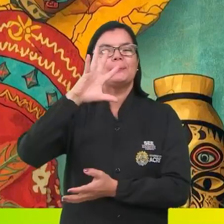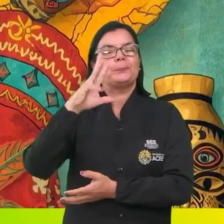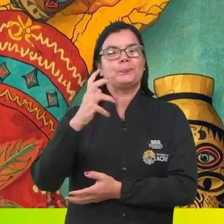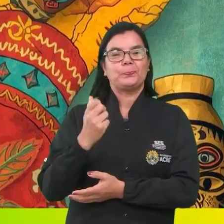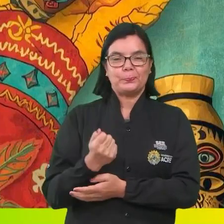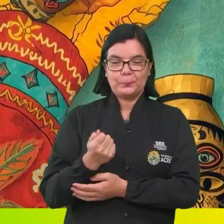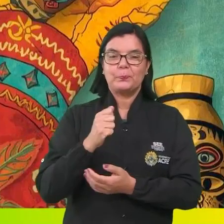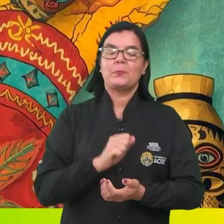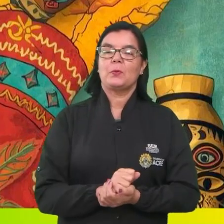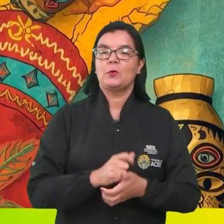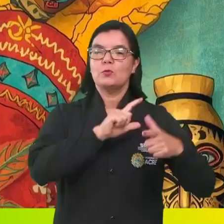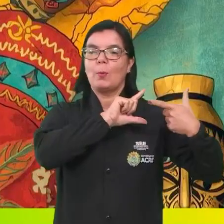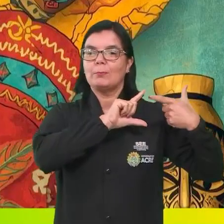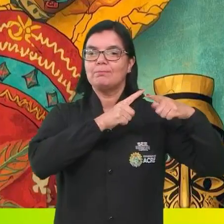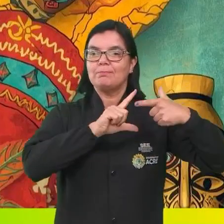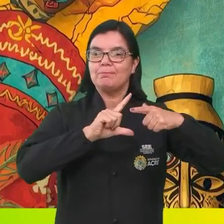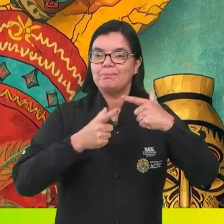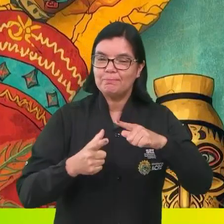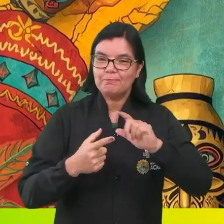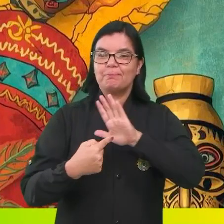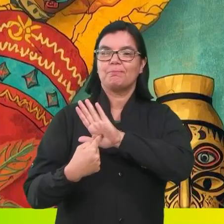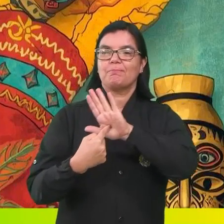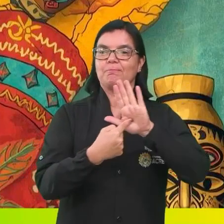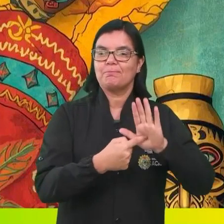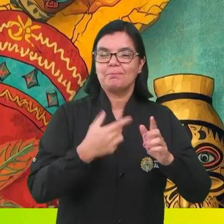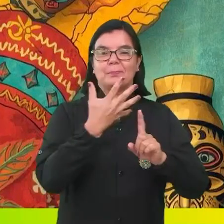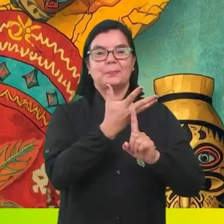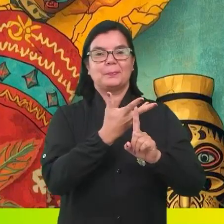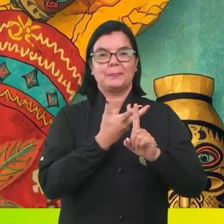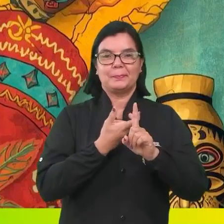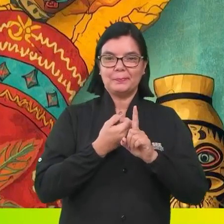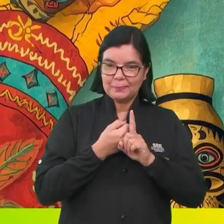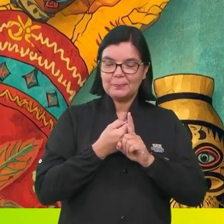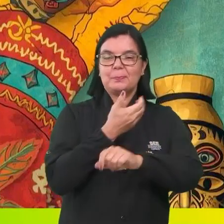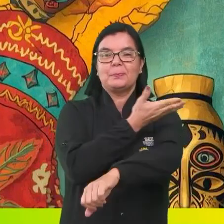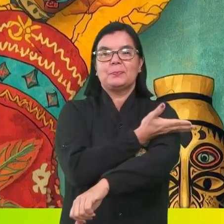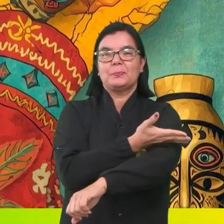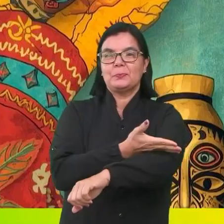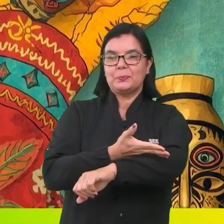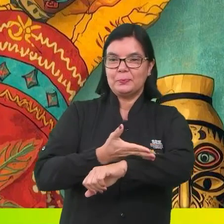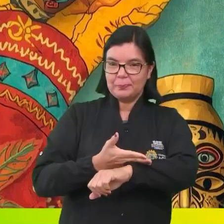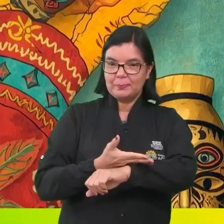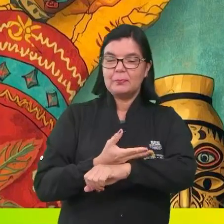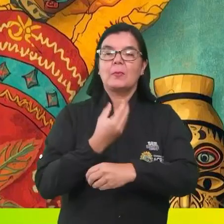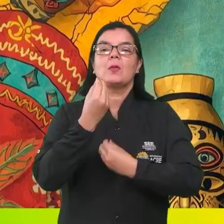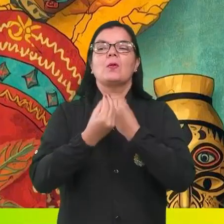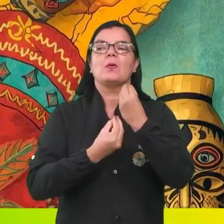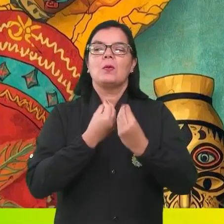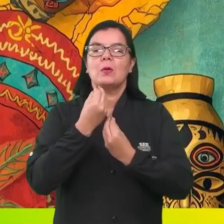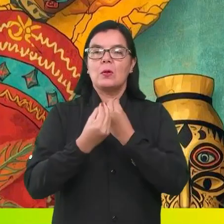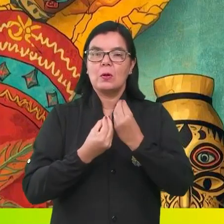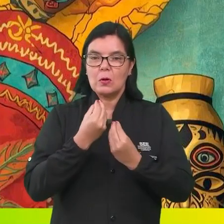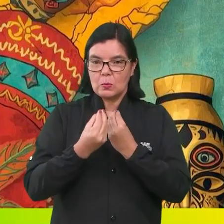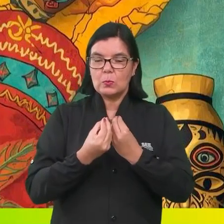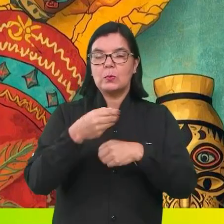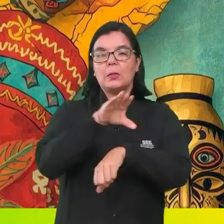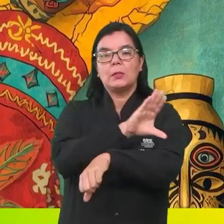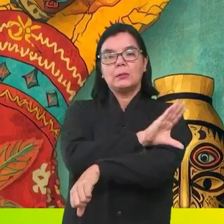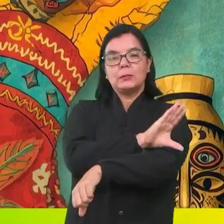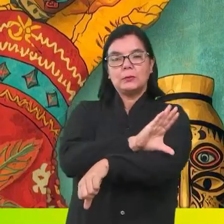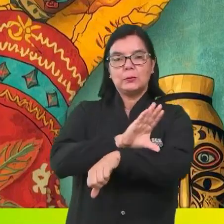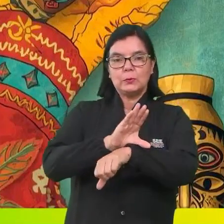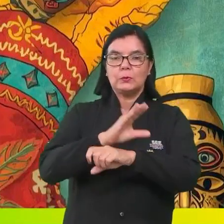entender sobre as suas tradições, as manifestações artísticas, os costumes e como essa